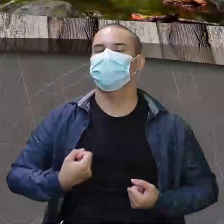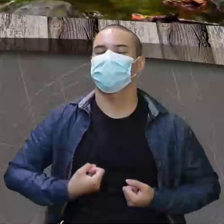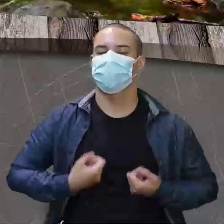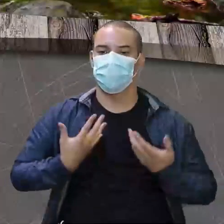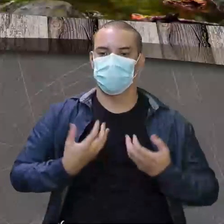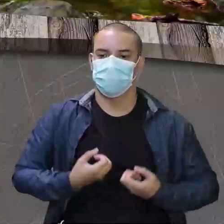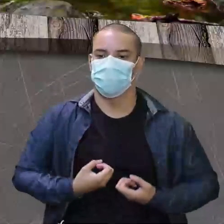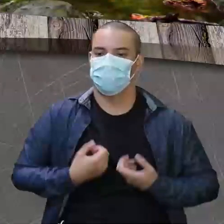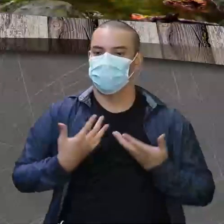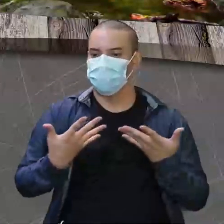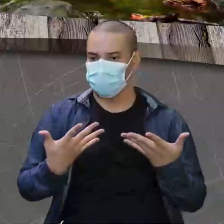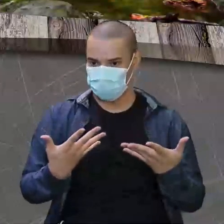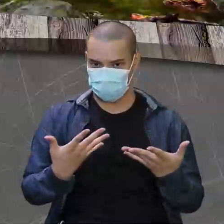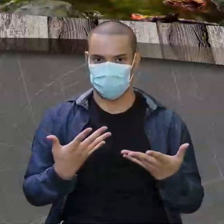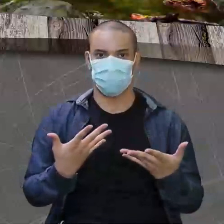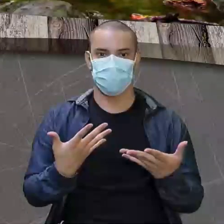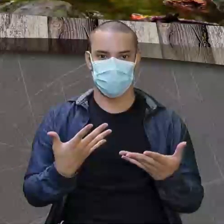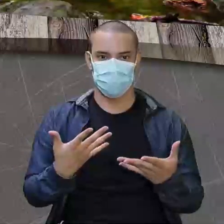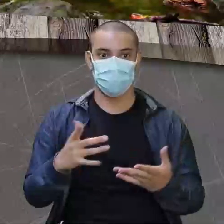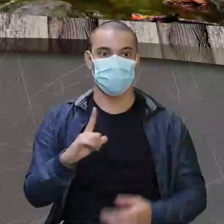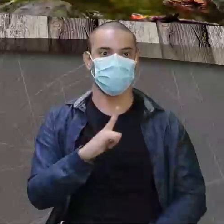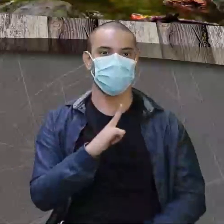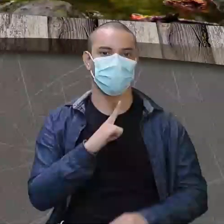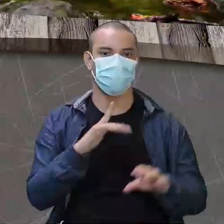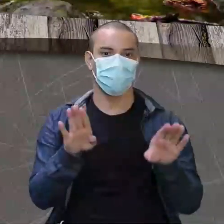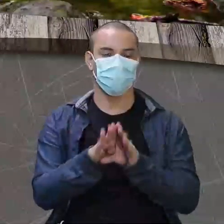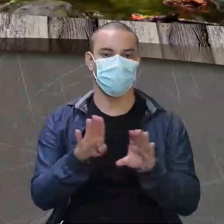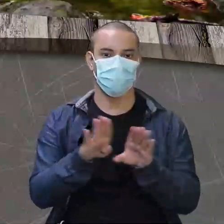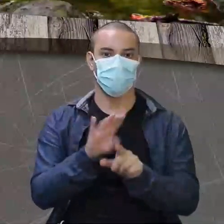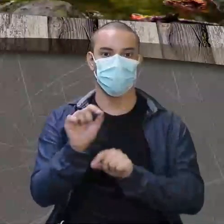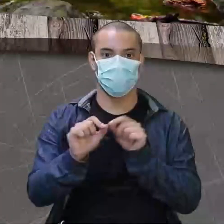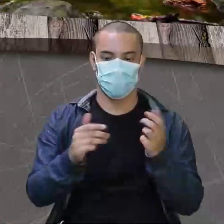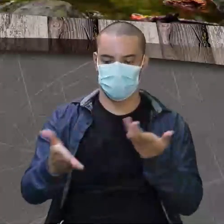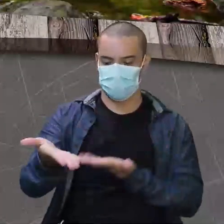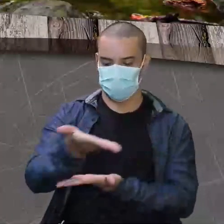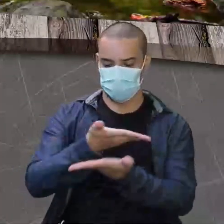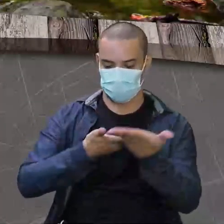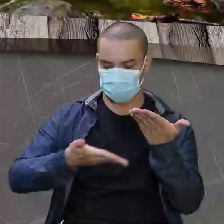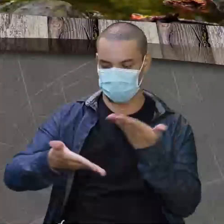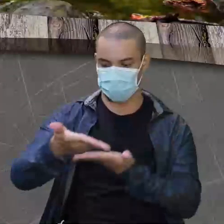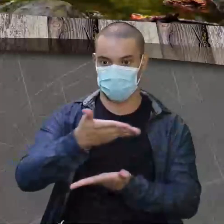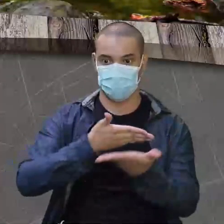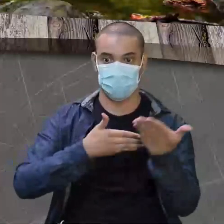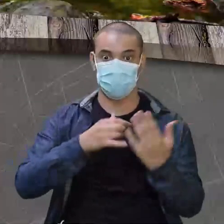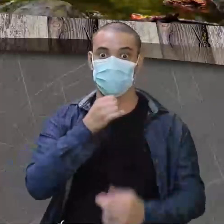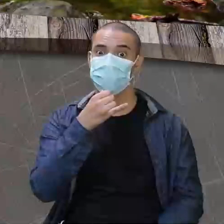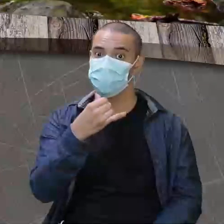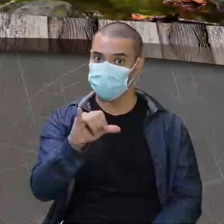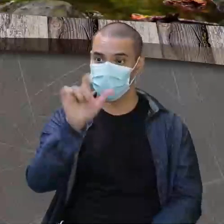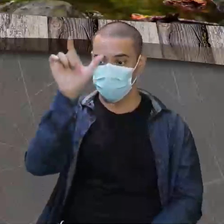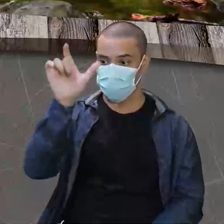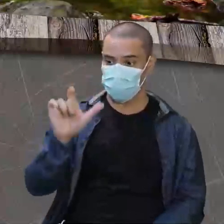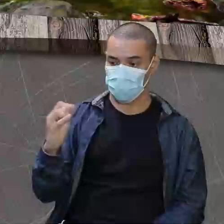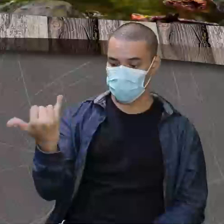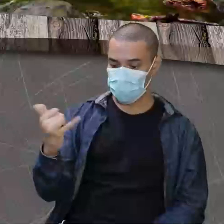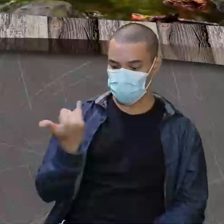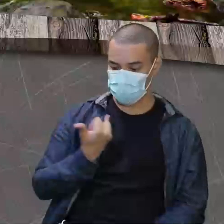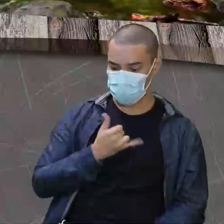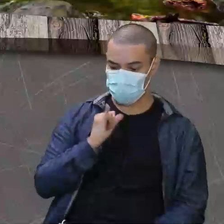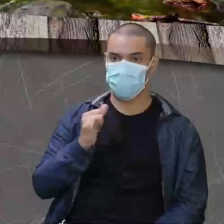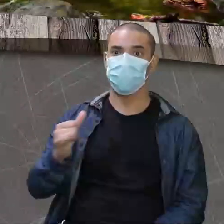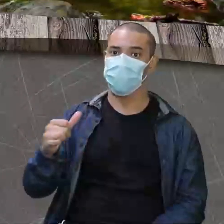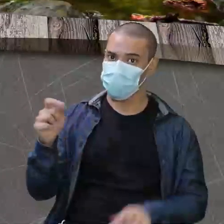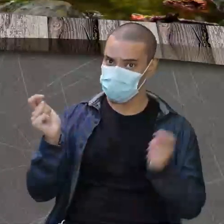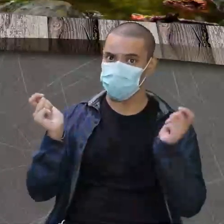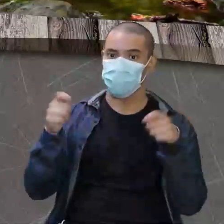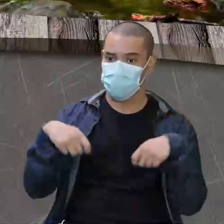exala, né? A gente tem essa transferência de energia, sim, senhor, no